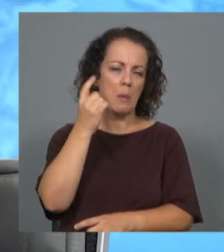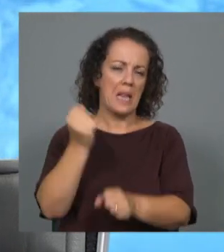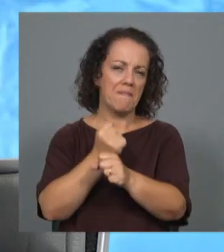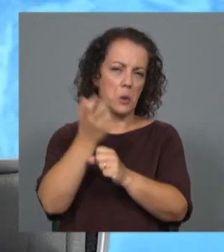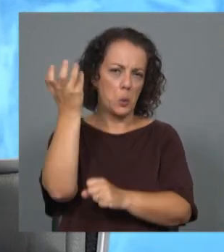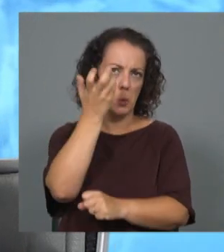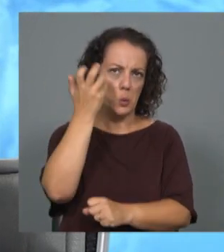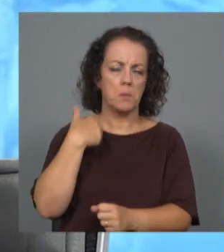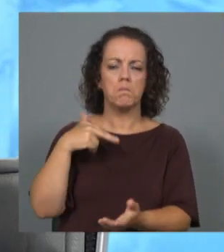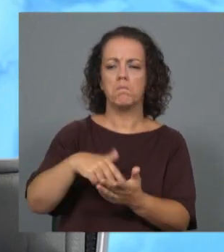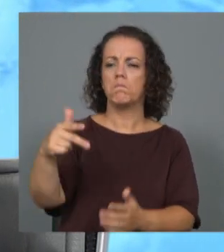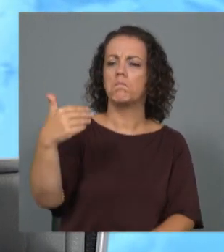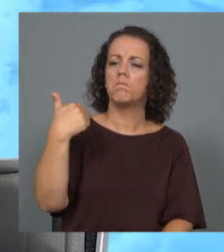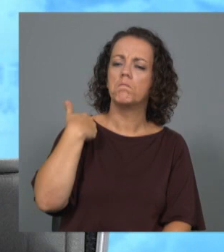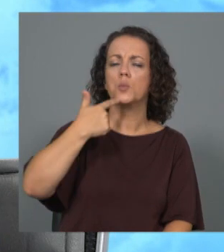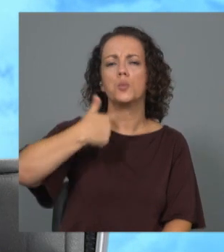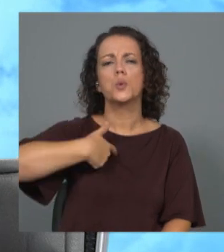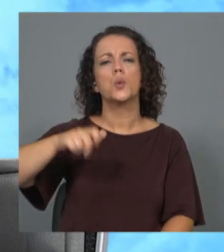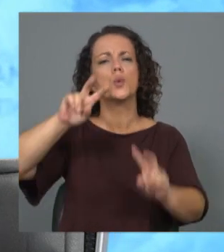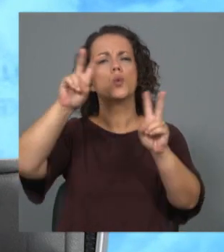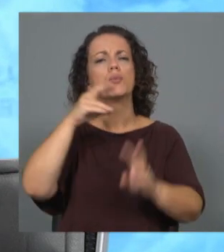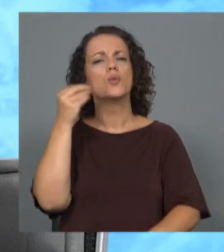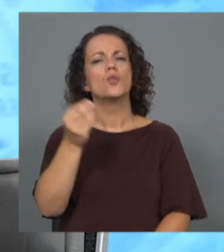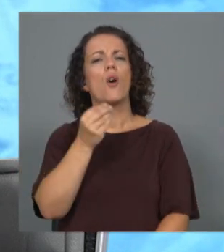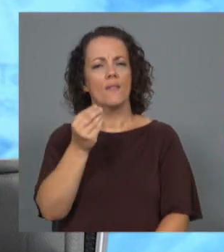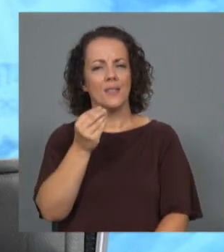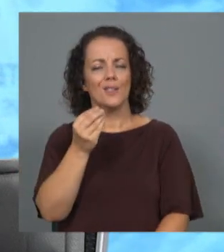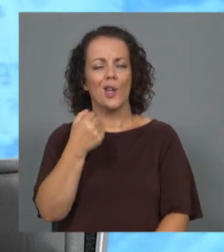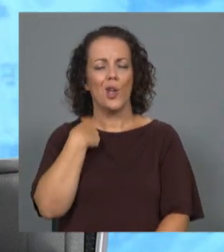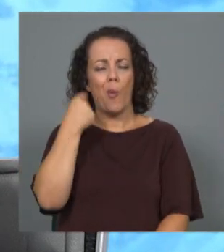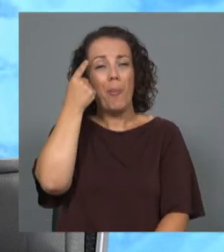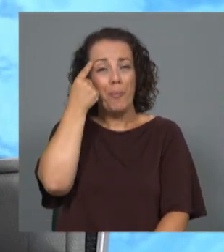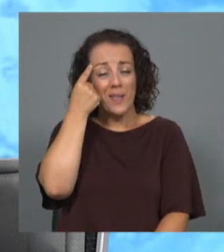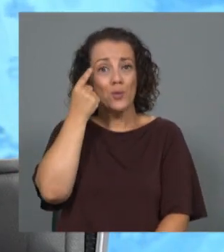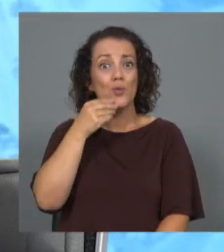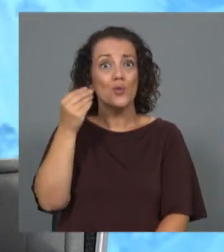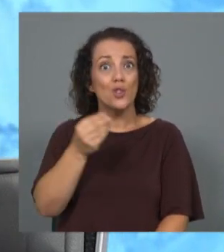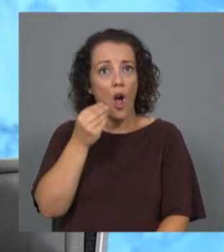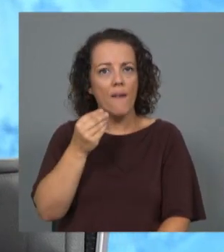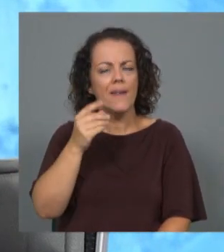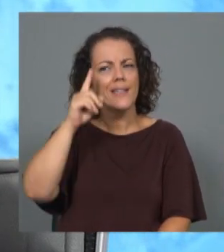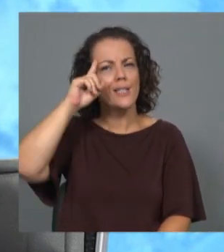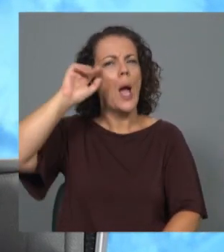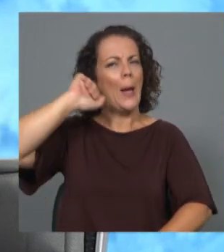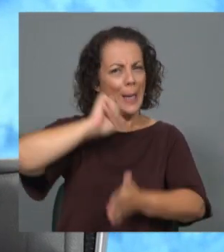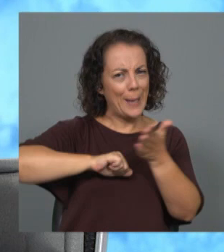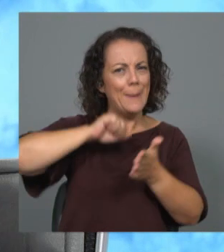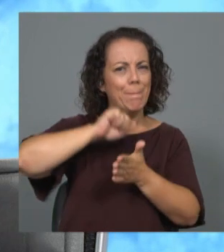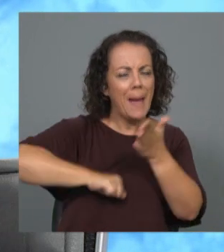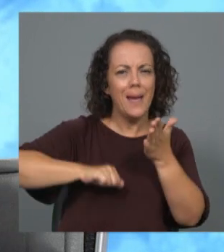uma pergunta sobre os jovens. E eu penso que os jovens são rebeldes e nós temos que